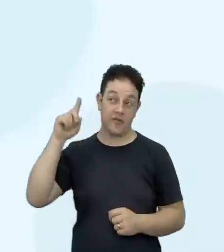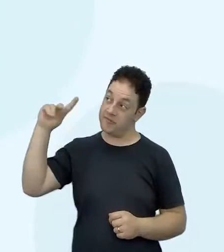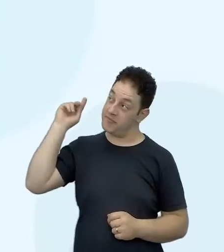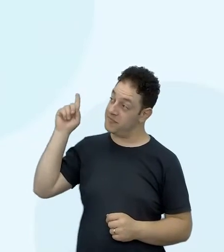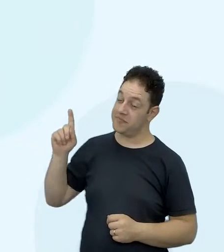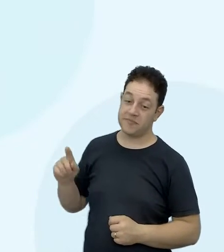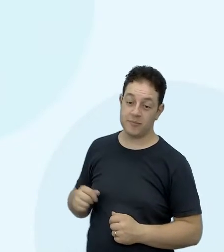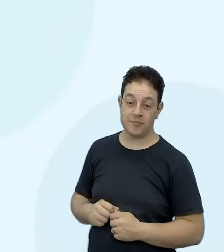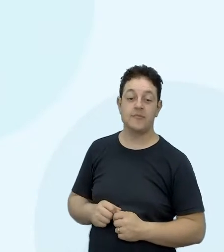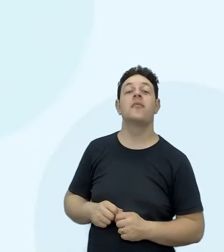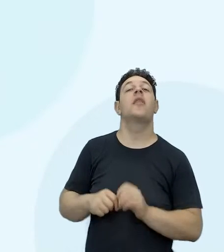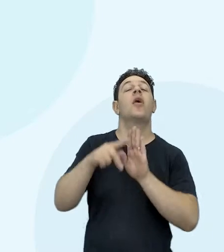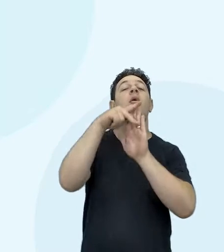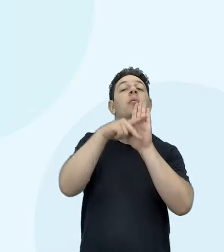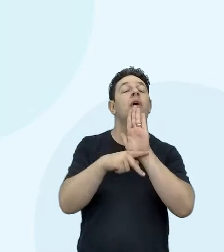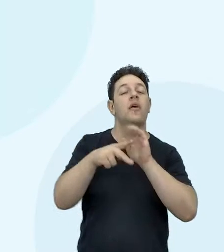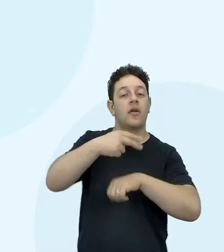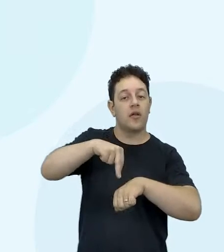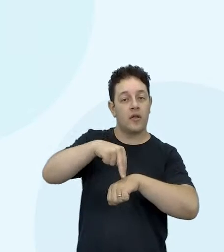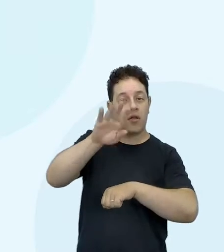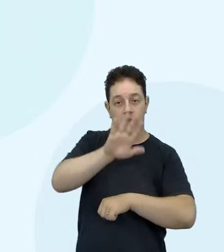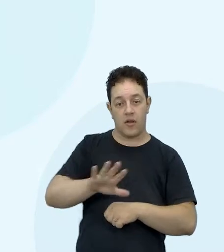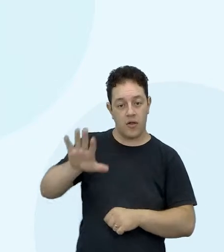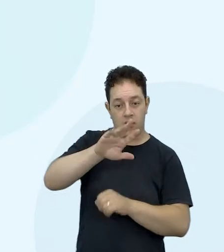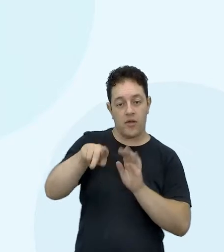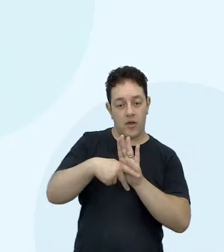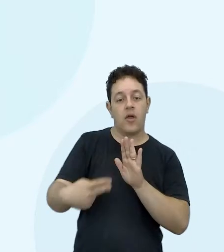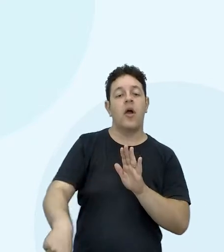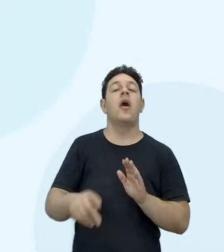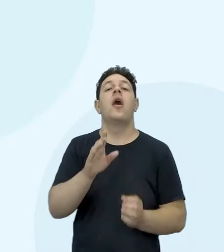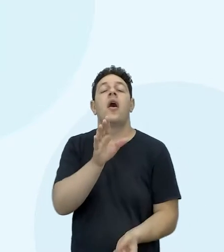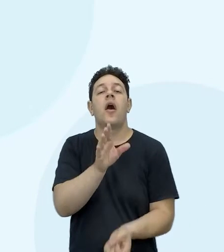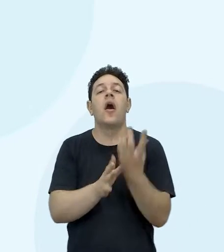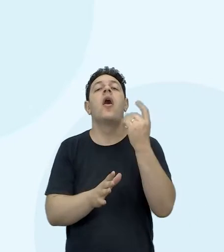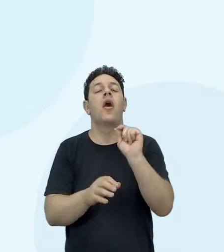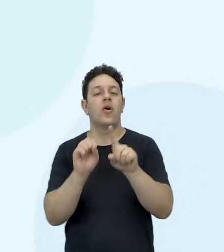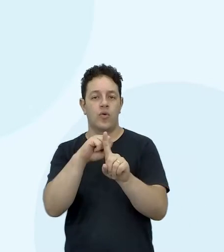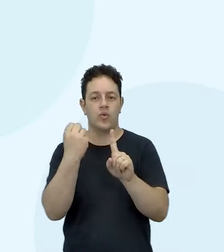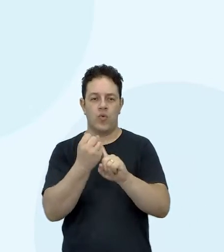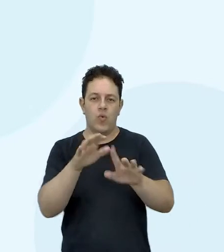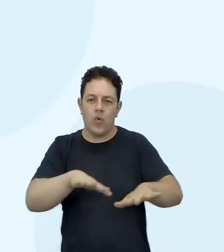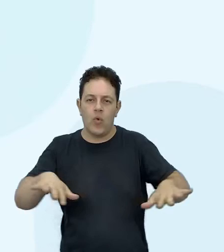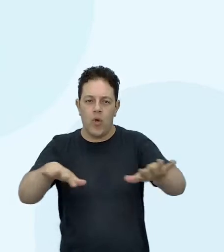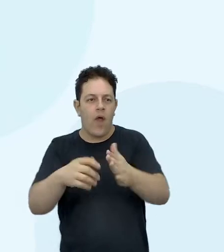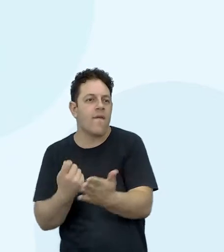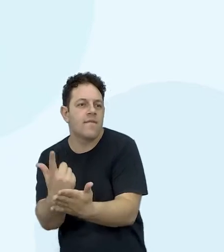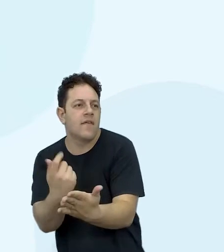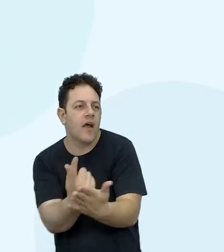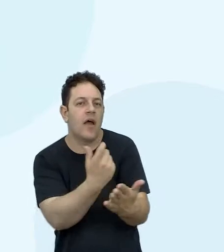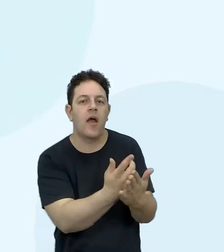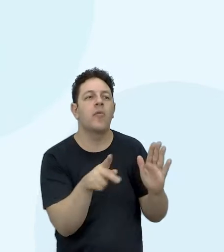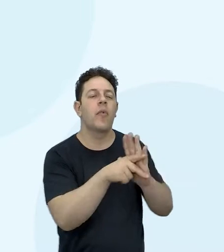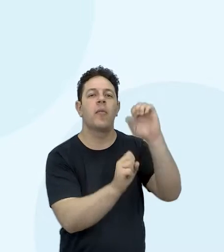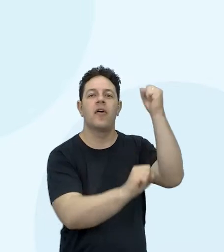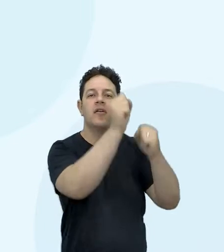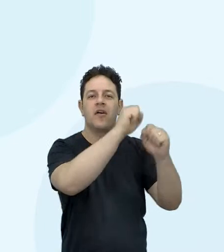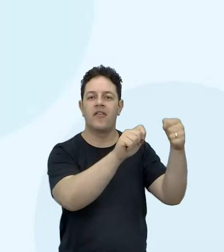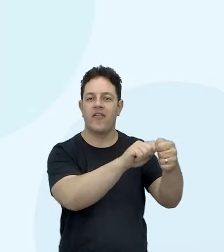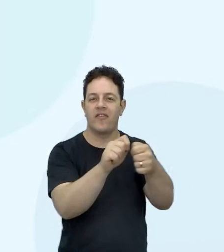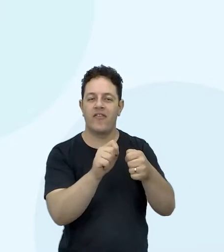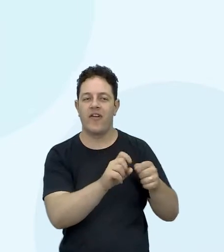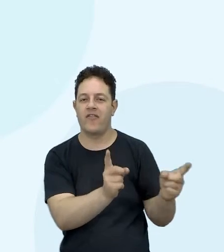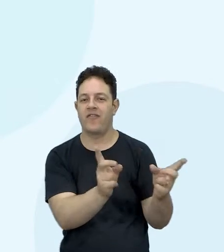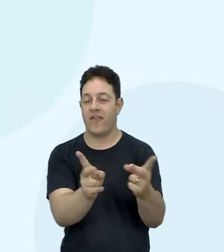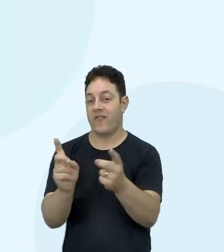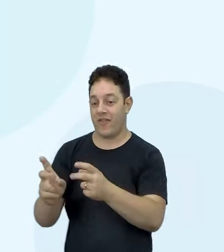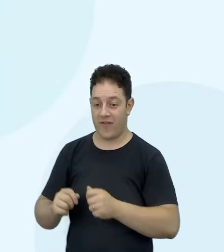lá. Projeto nacionalista, criação de uma sociedade de consumo e industrializada. Vou provocar a professora de